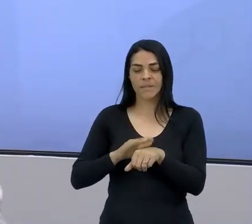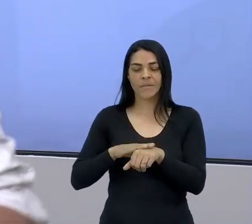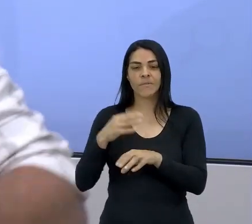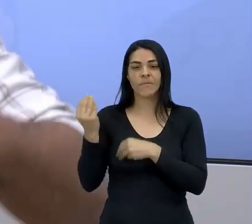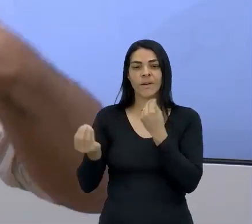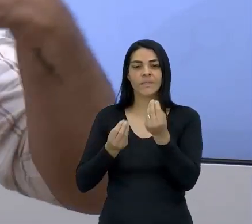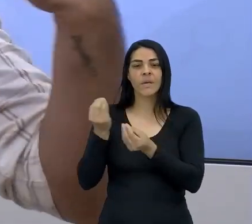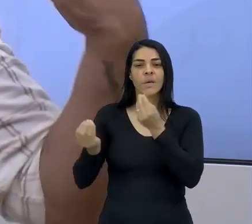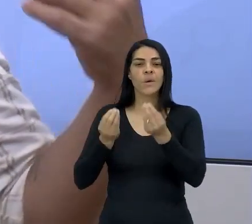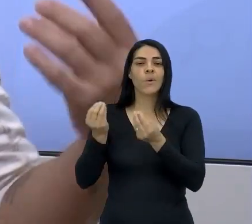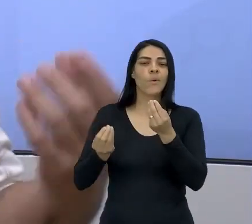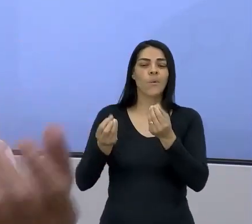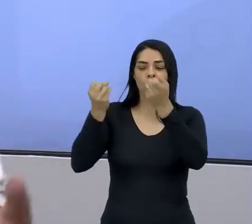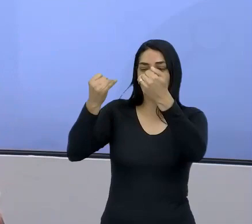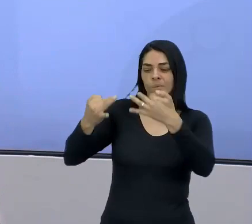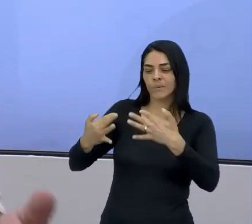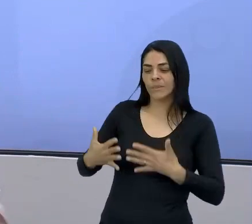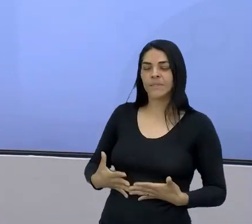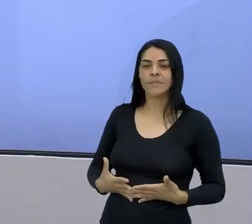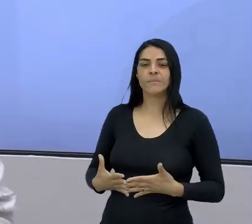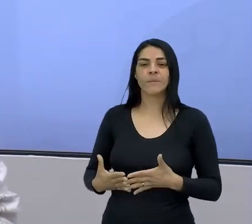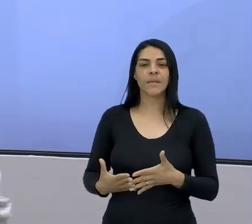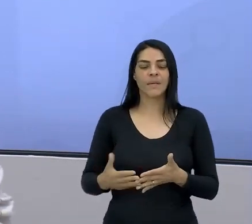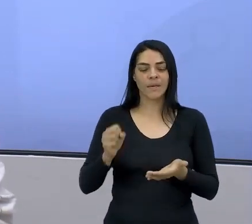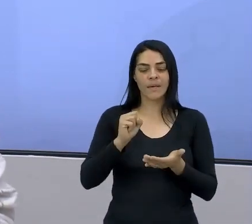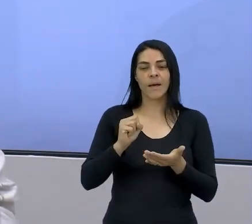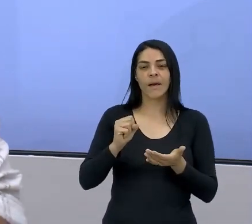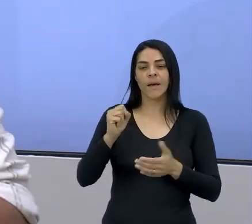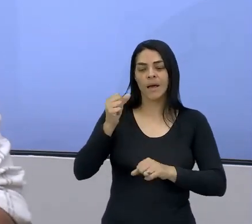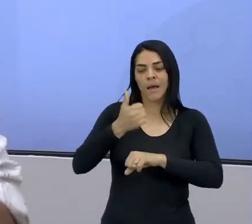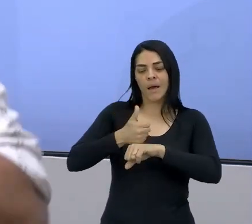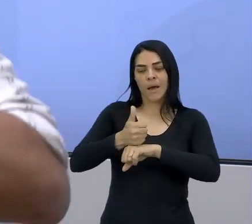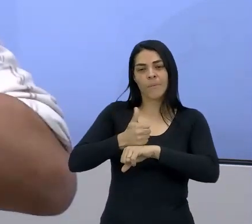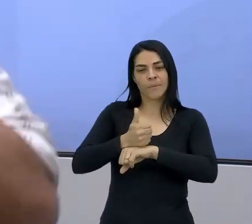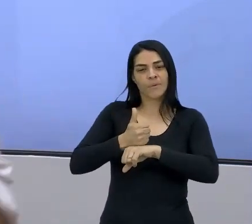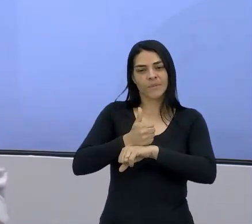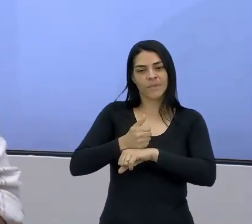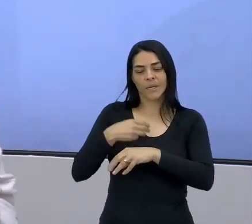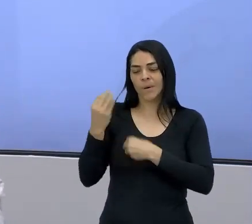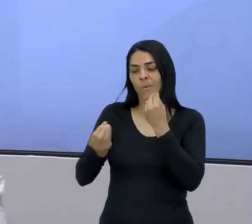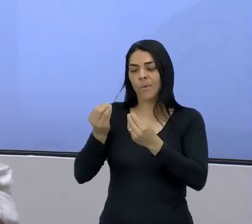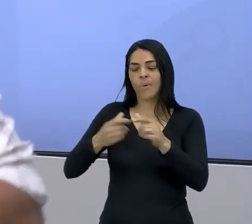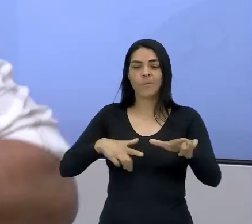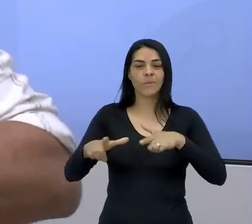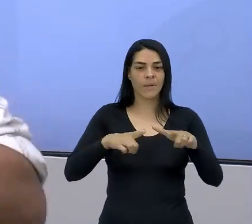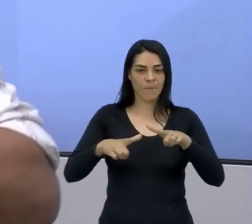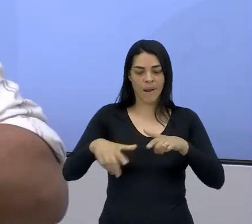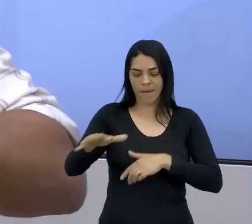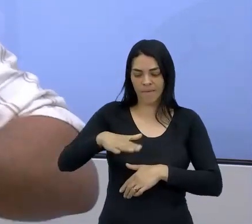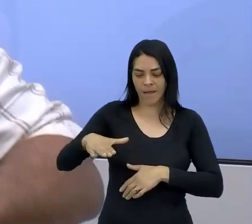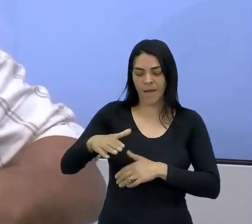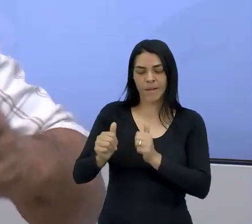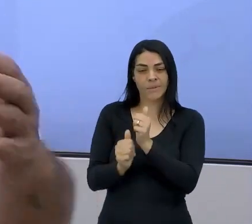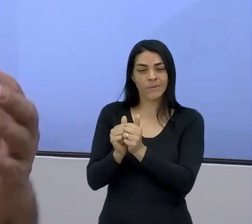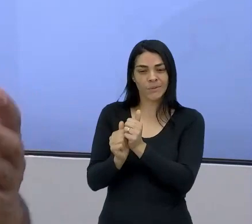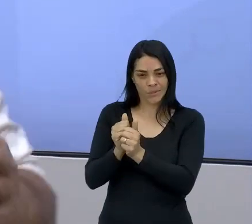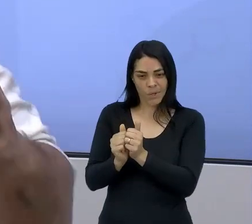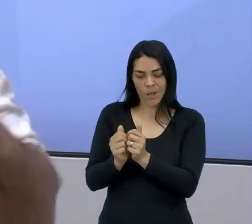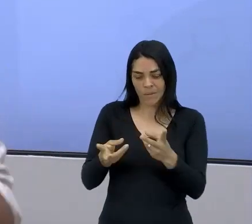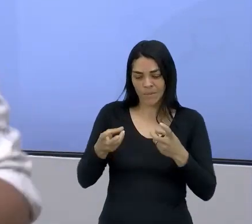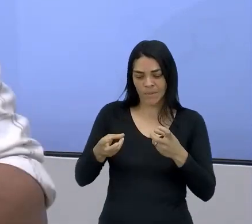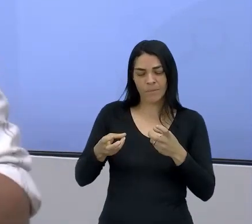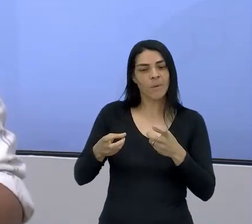de jogos. A gente teve vários vídeos falando sobre essa profissão, como trabalhar na área dos jogos. A gente viu que trabalhar com